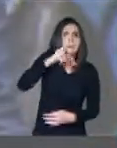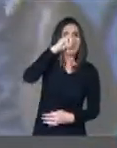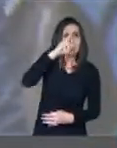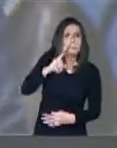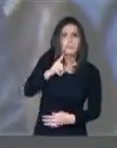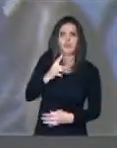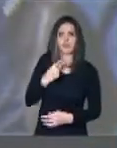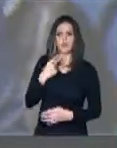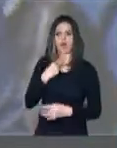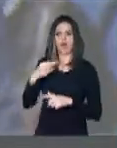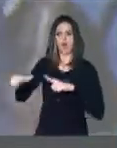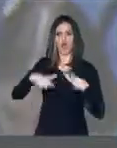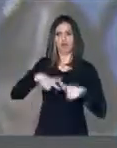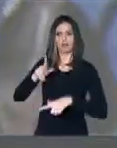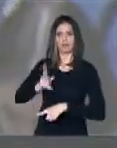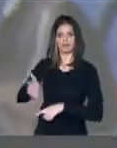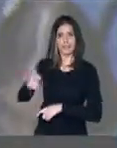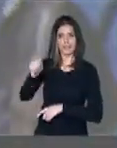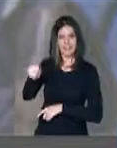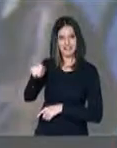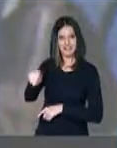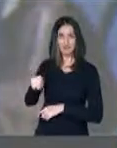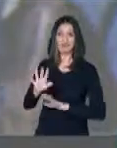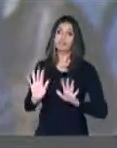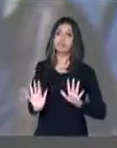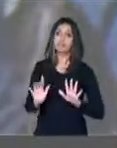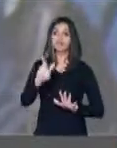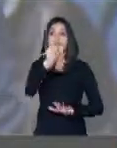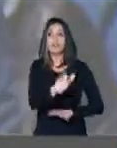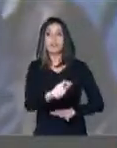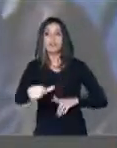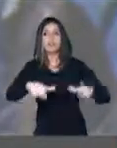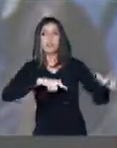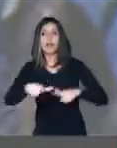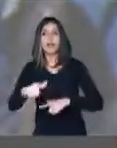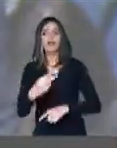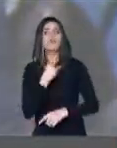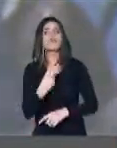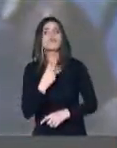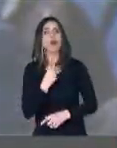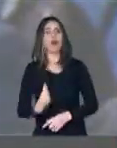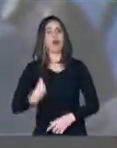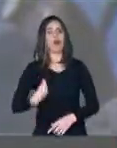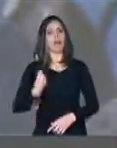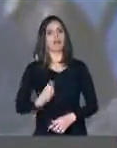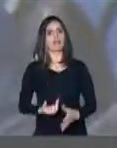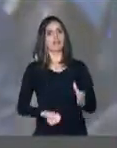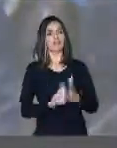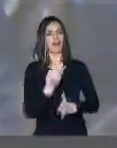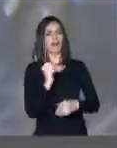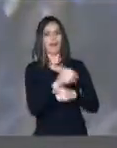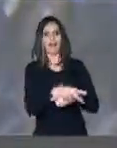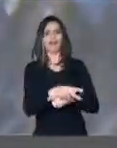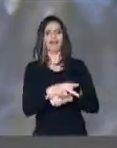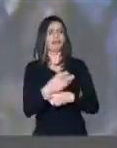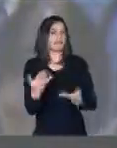possa continuar trabalhando numa atividade não insalubre, esse trabalho nem deveria existir. A